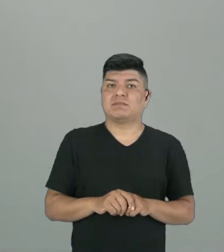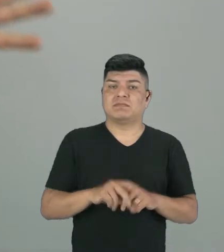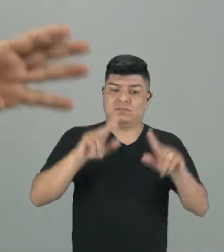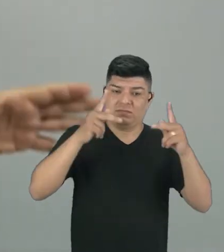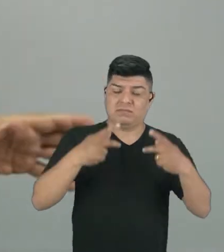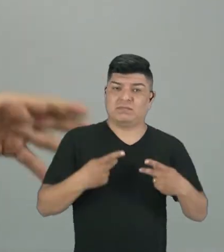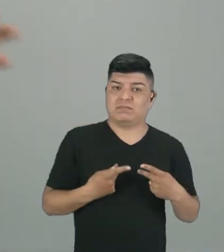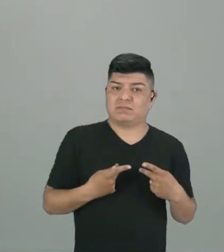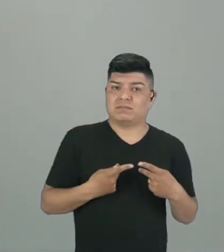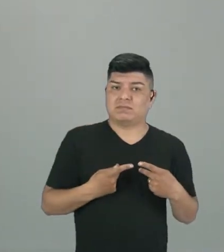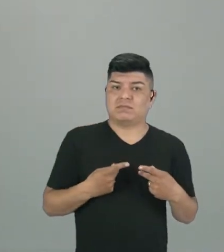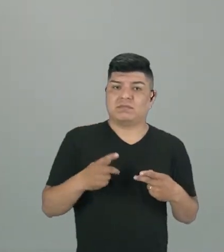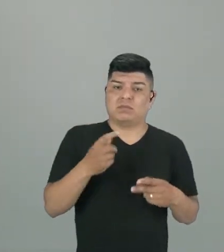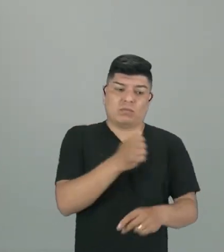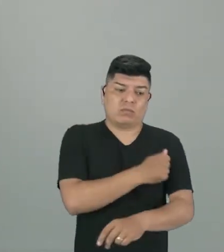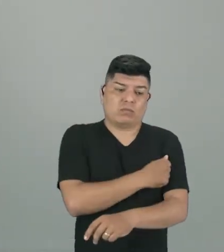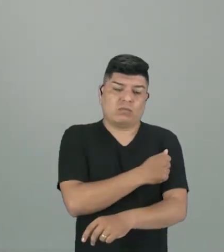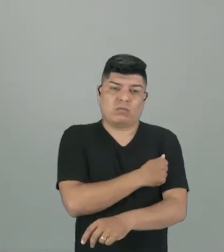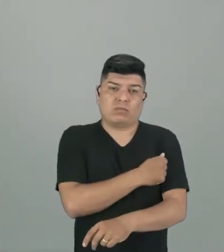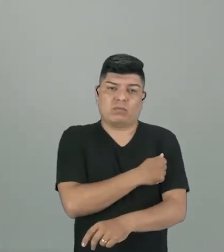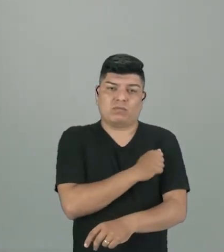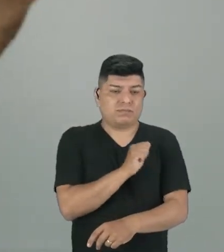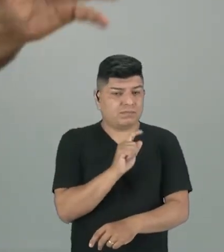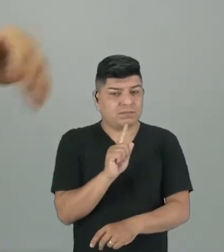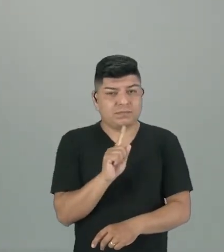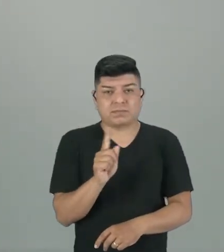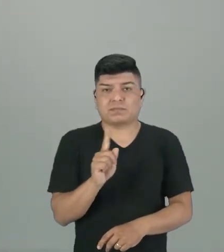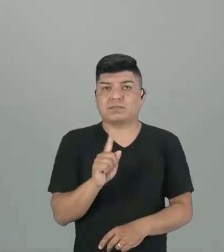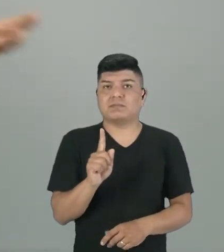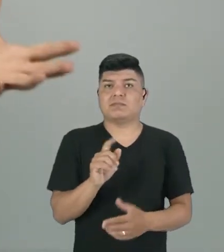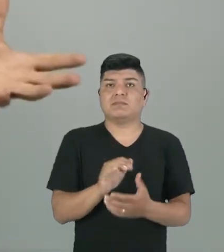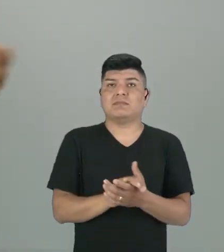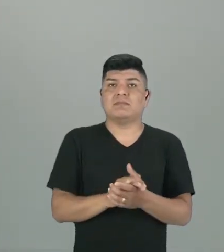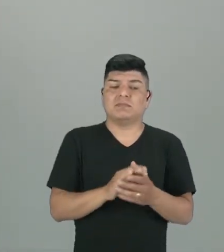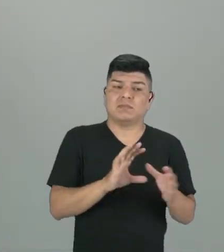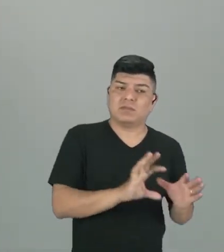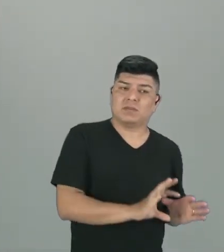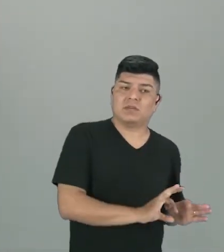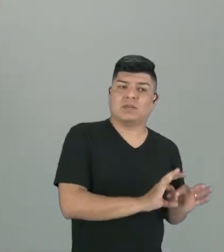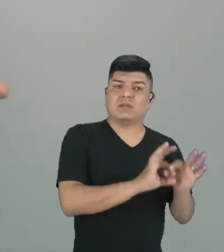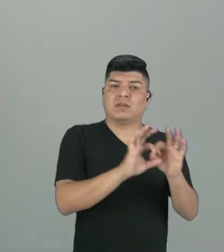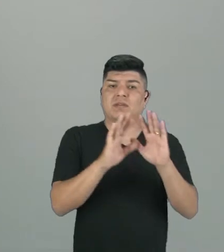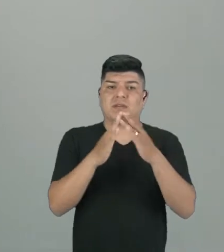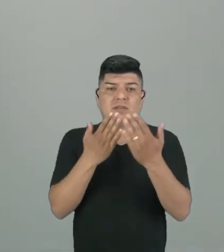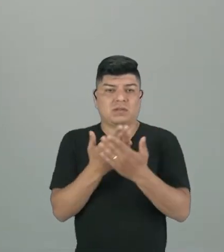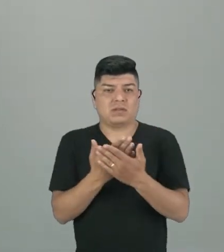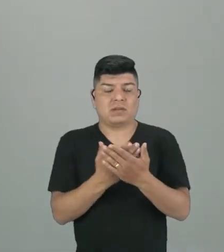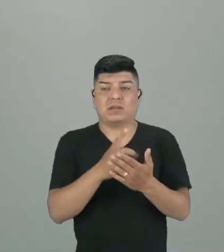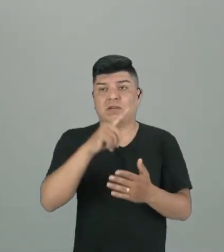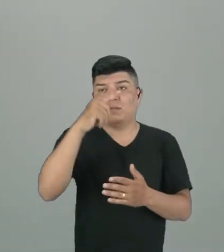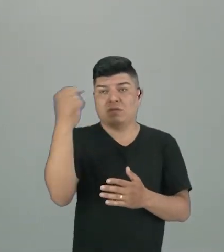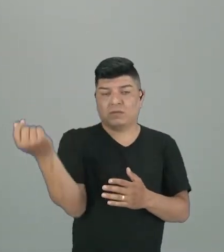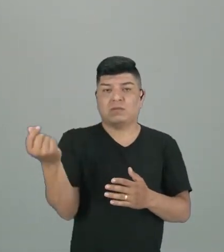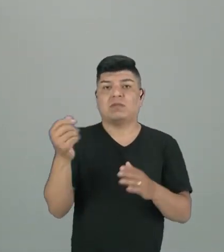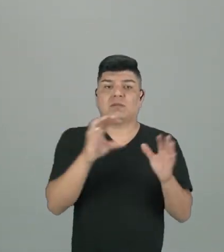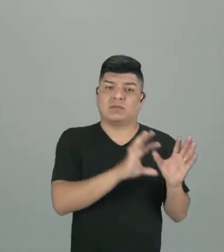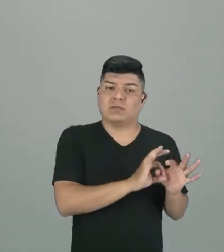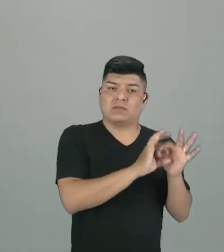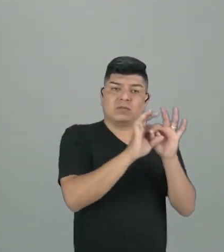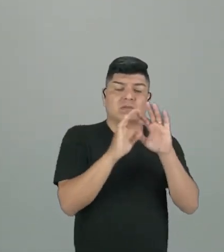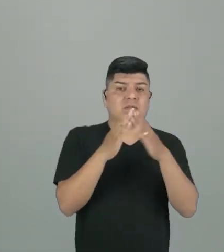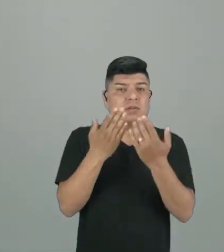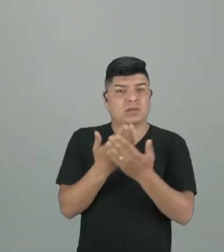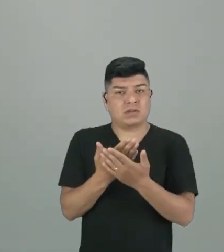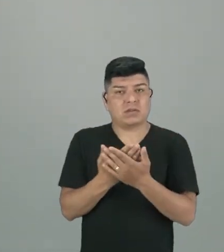só para o aluno, para o estudante, no contexto da educação, fora também do contexto da escola.